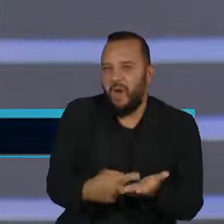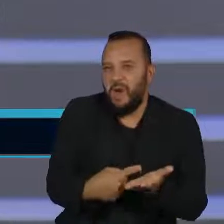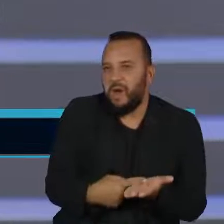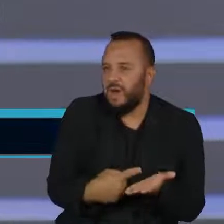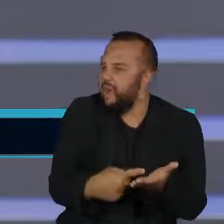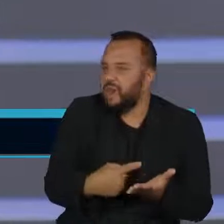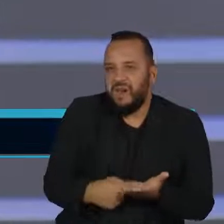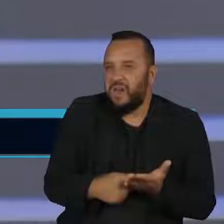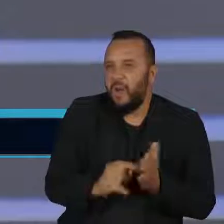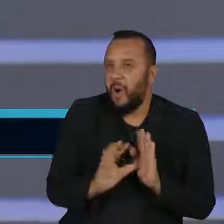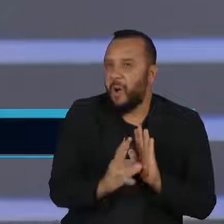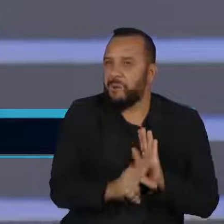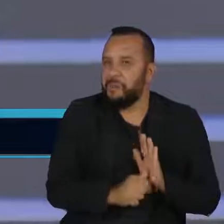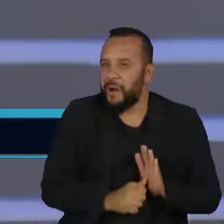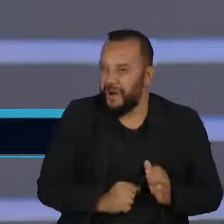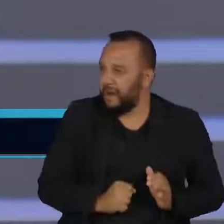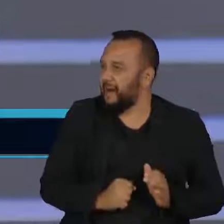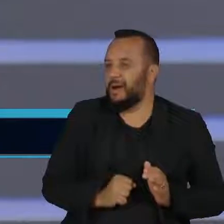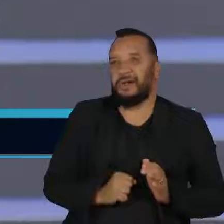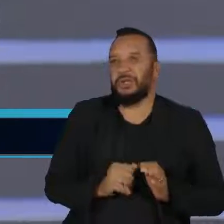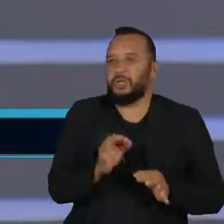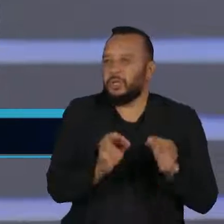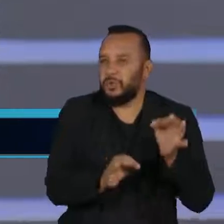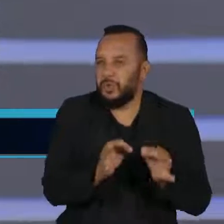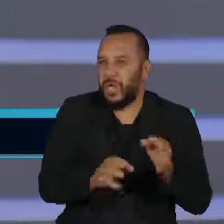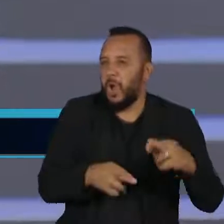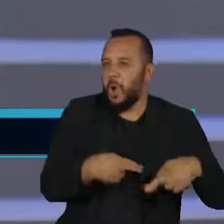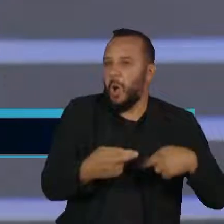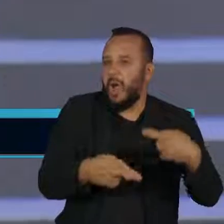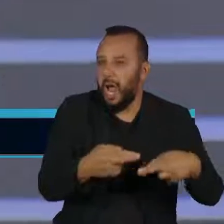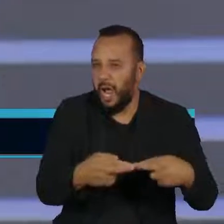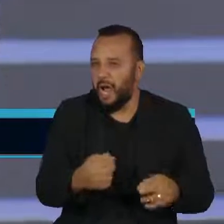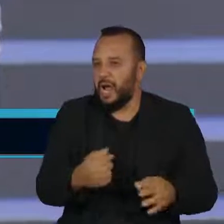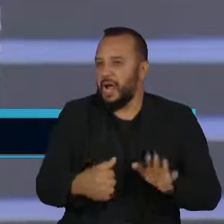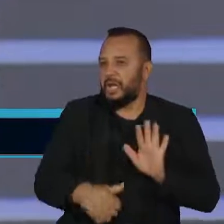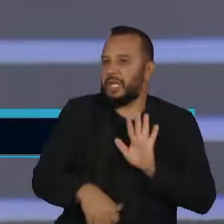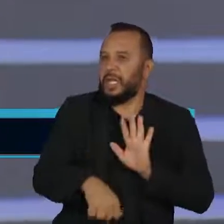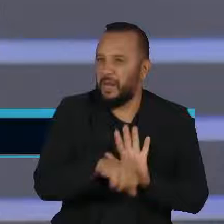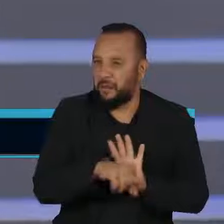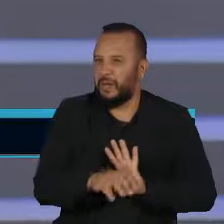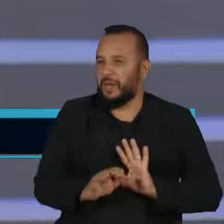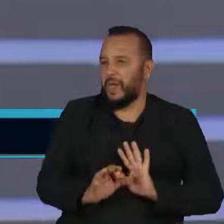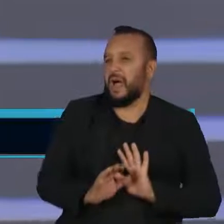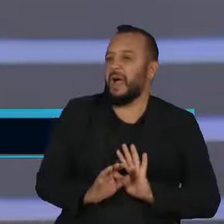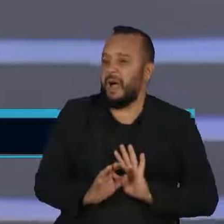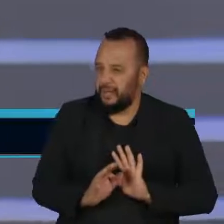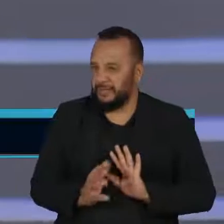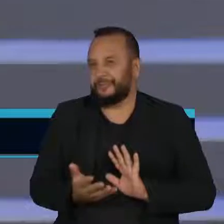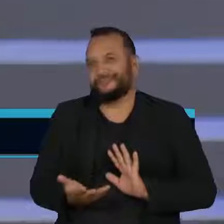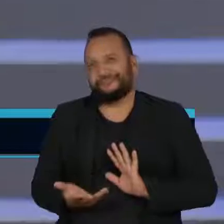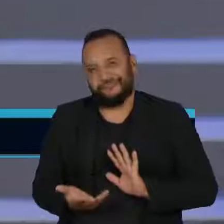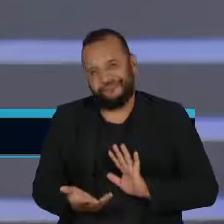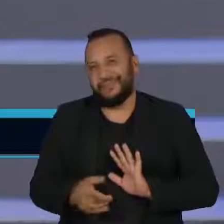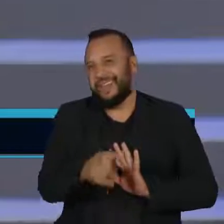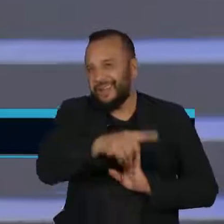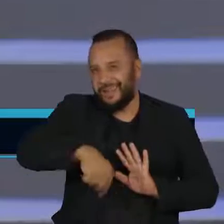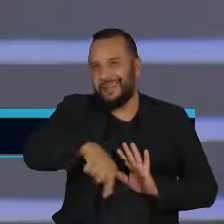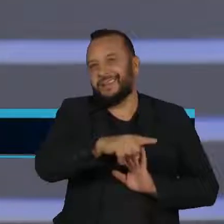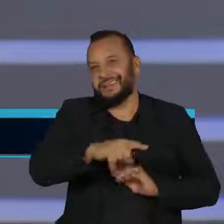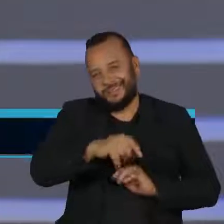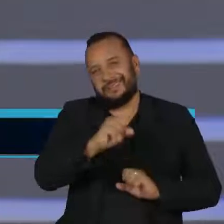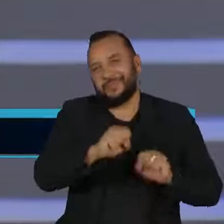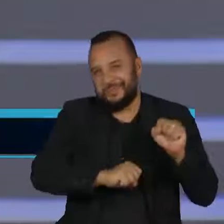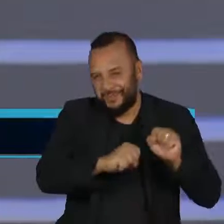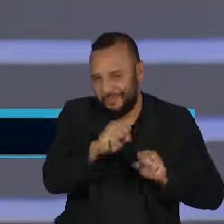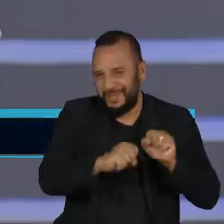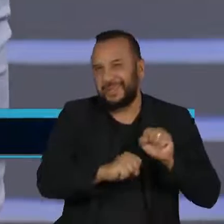com a questão moral, a questão jurídica, a questão criminal, dentro do ponto de vista do mercado, e essas que estão